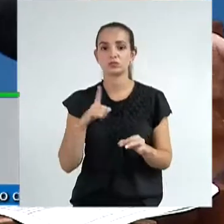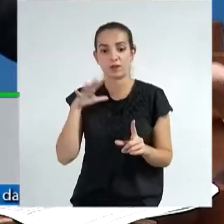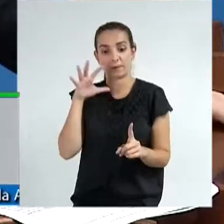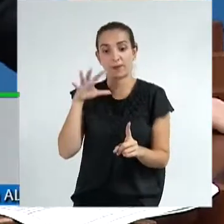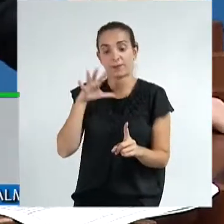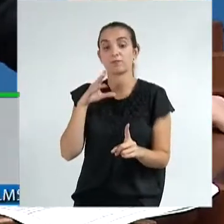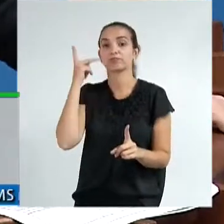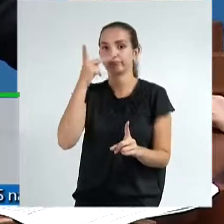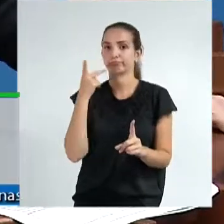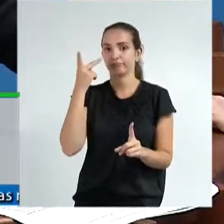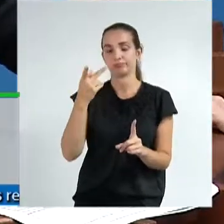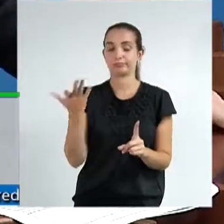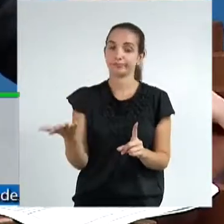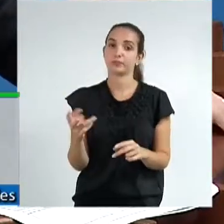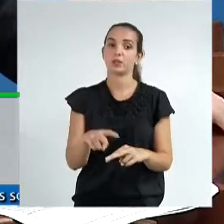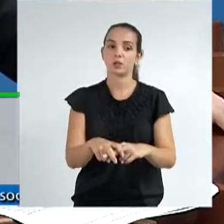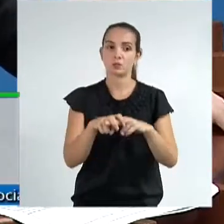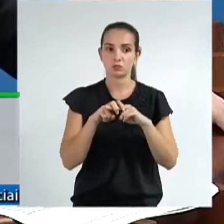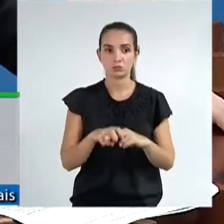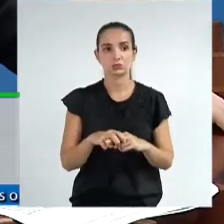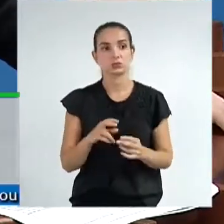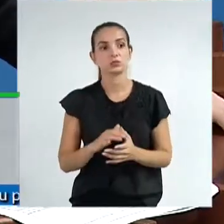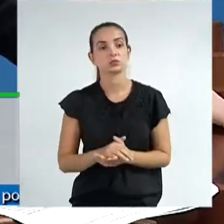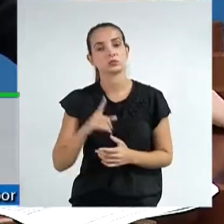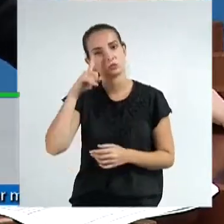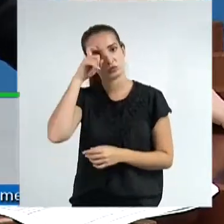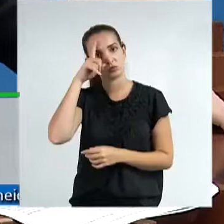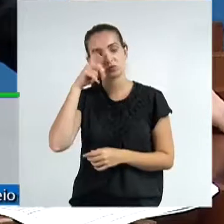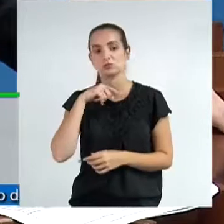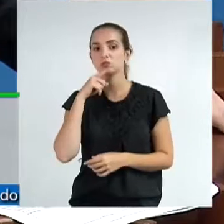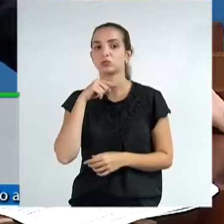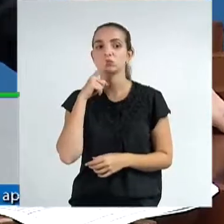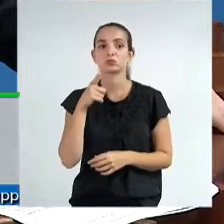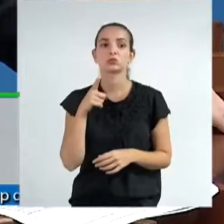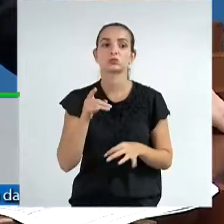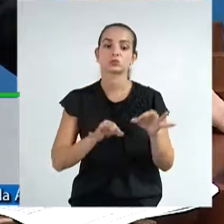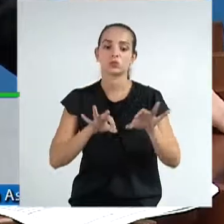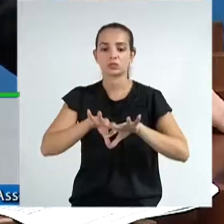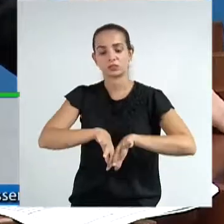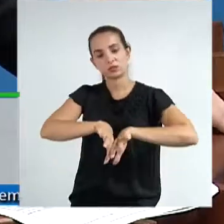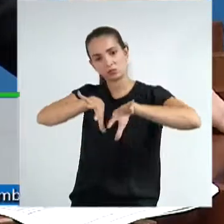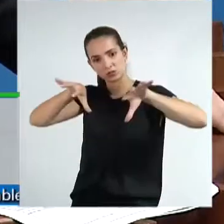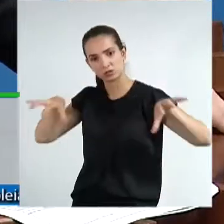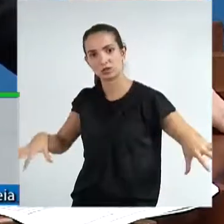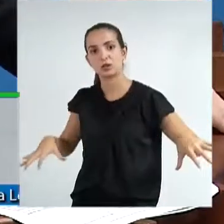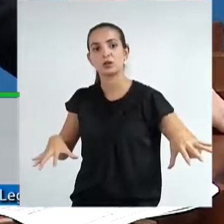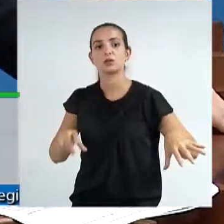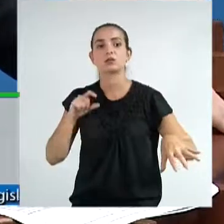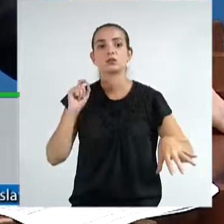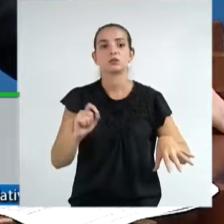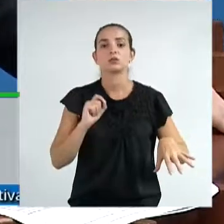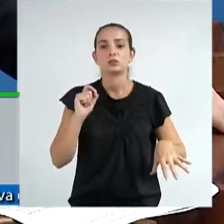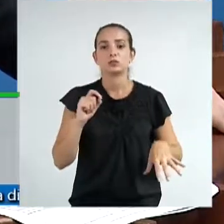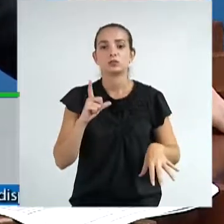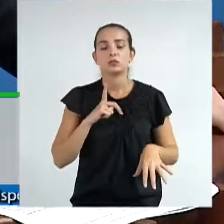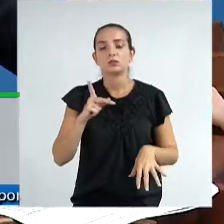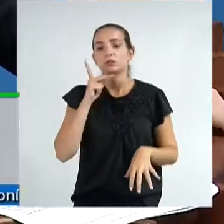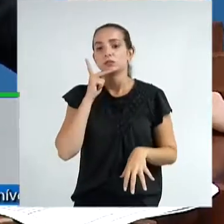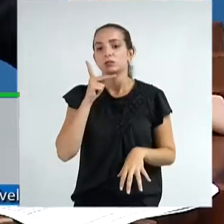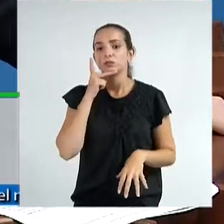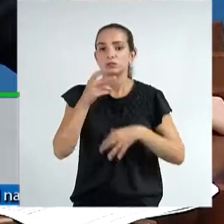Então, ele não conseguiu separar as suas preferências